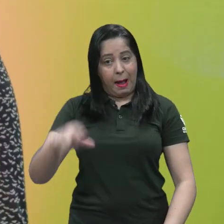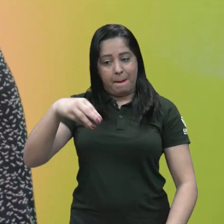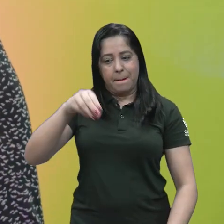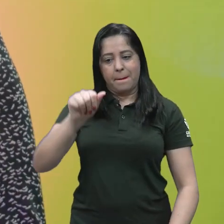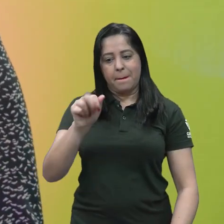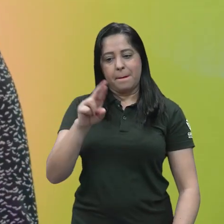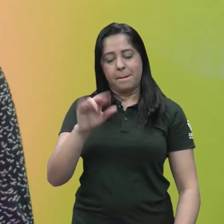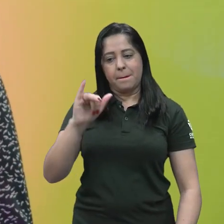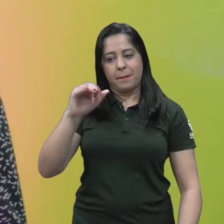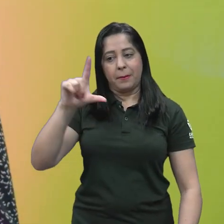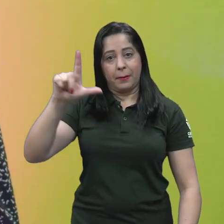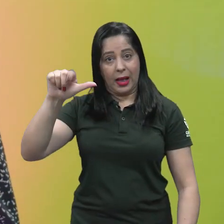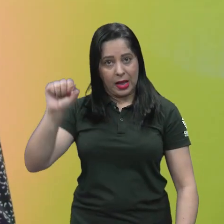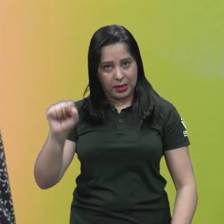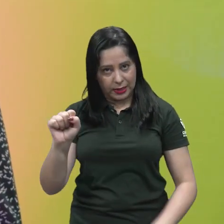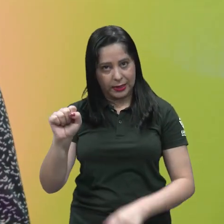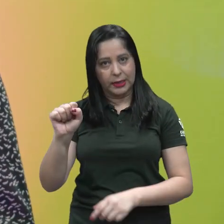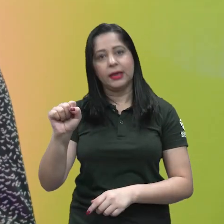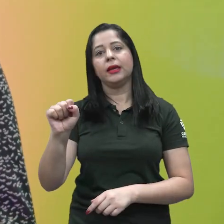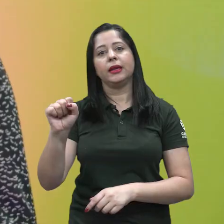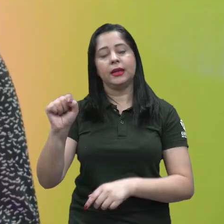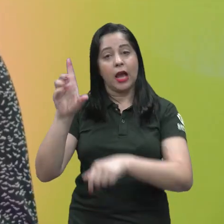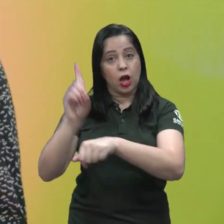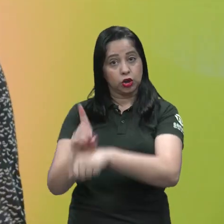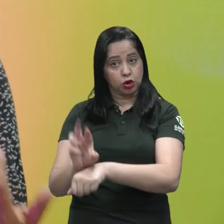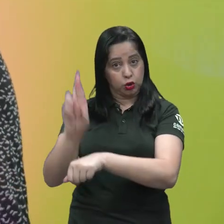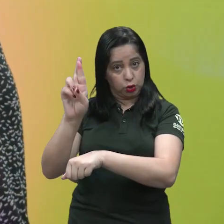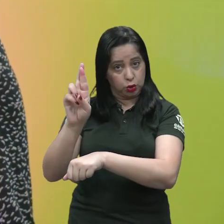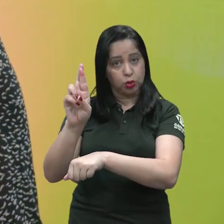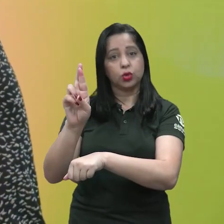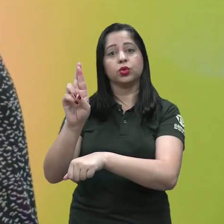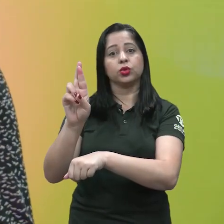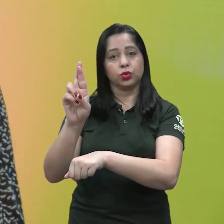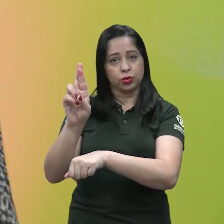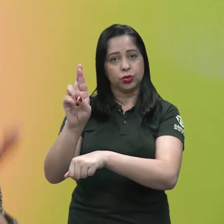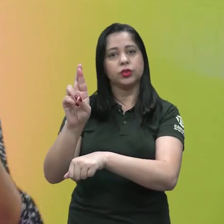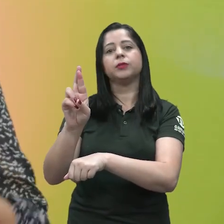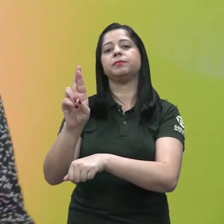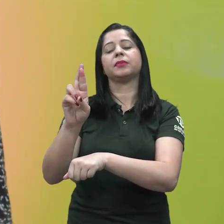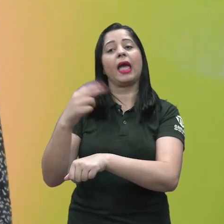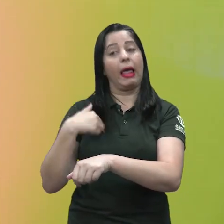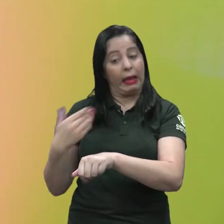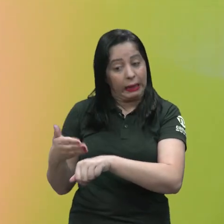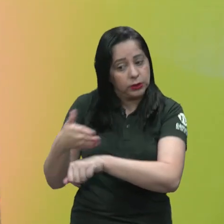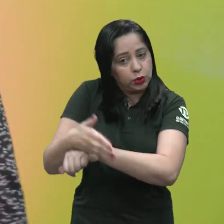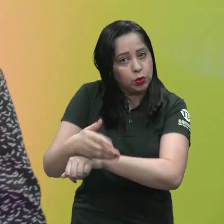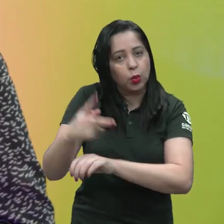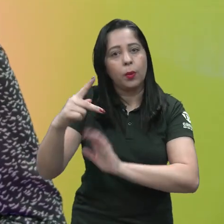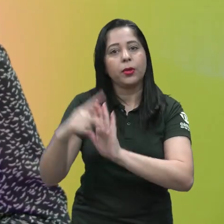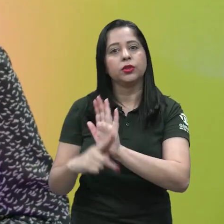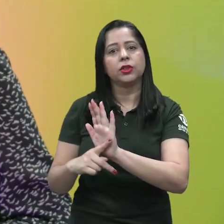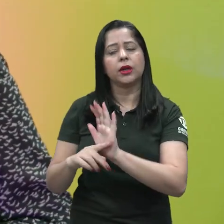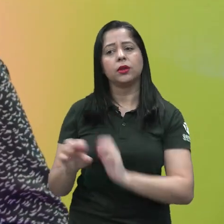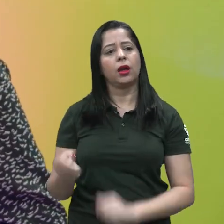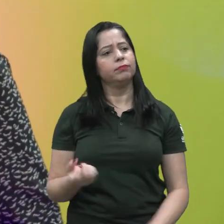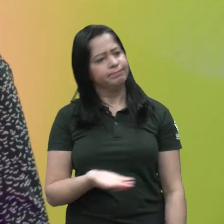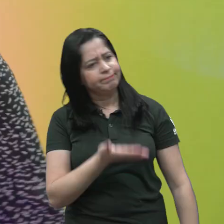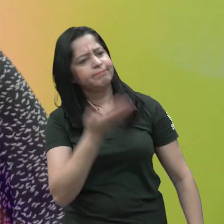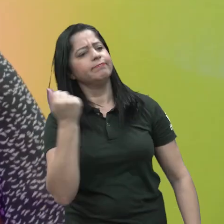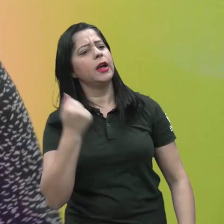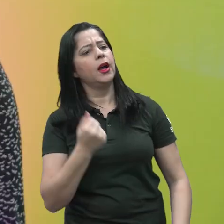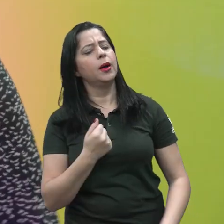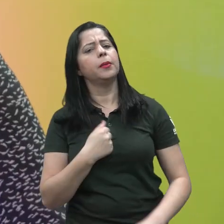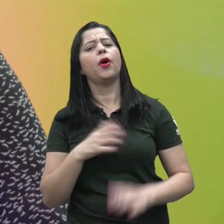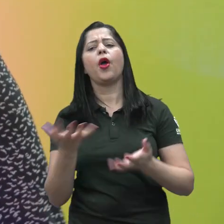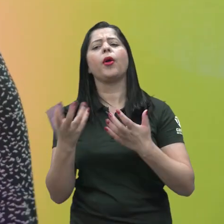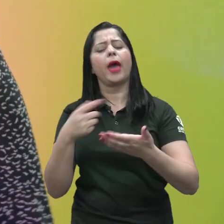Silva, que era doutoranda em planejamento urbano, minha aluna naquela época, entrou para o projeto, falou: então bora,